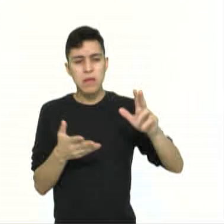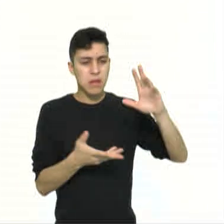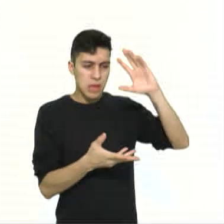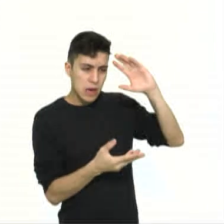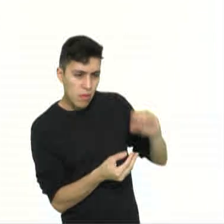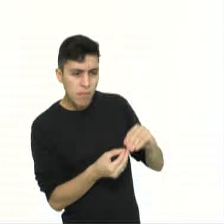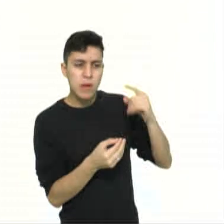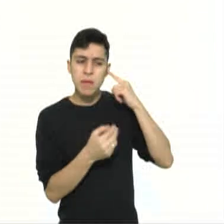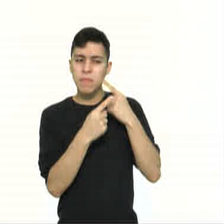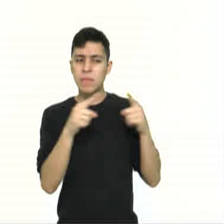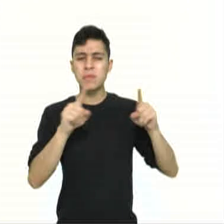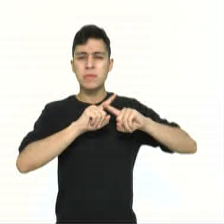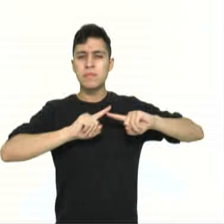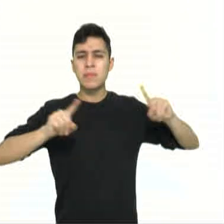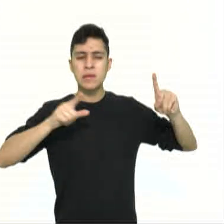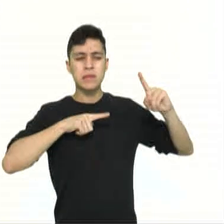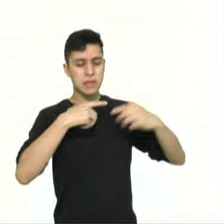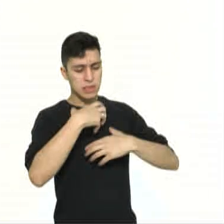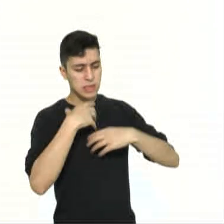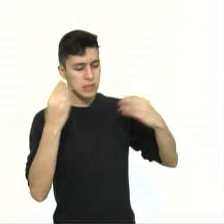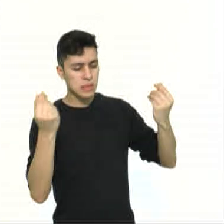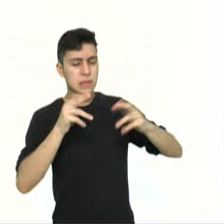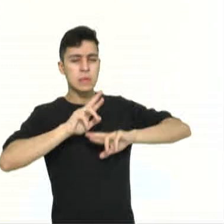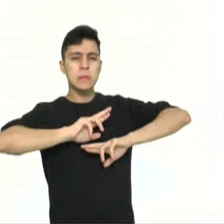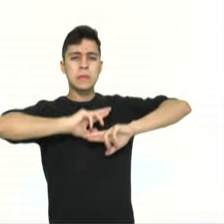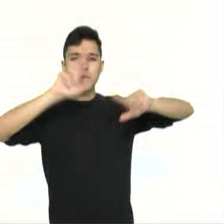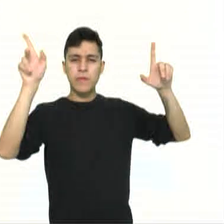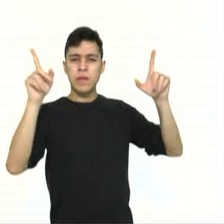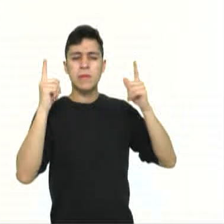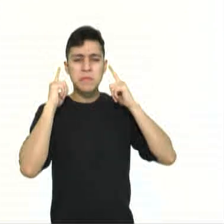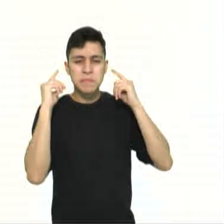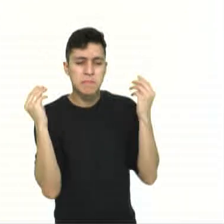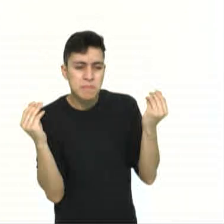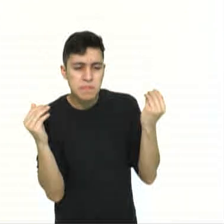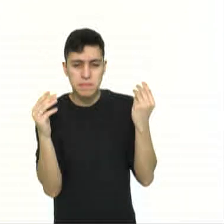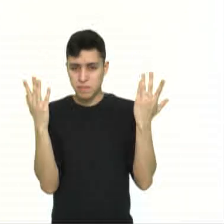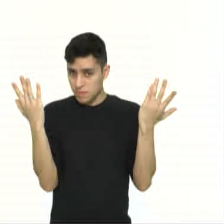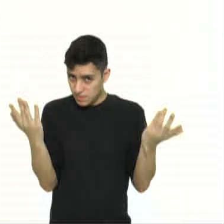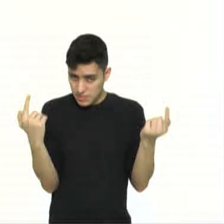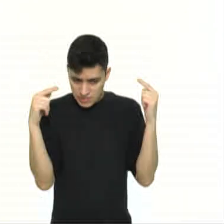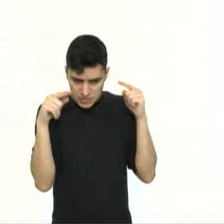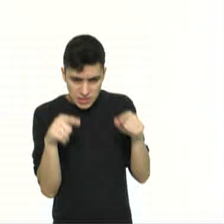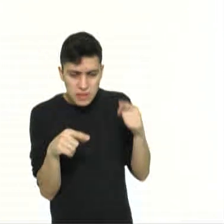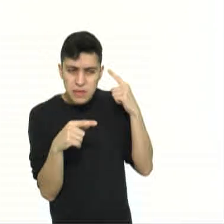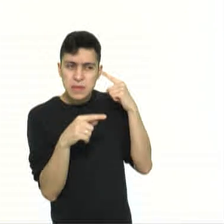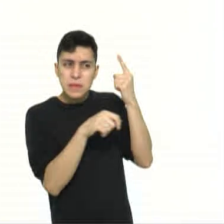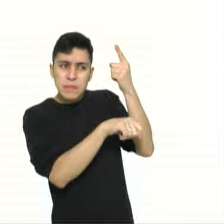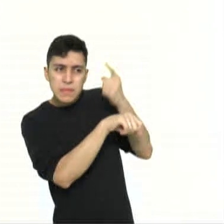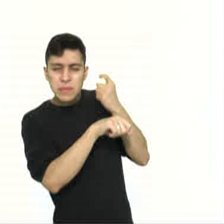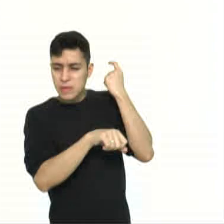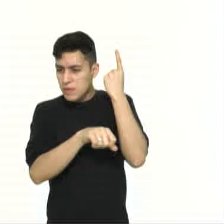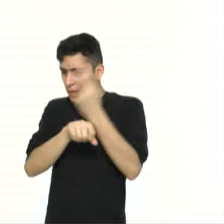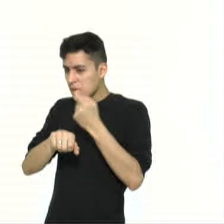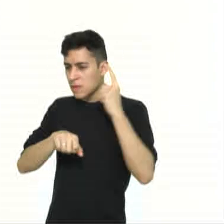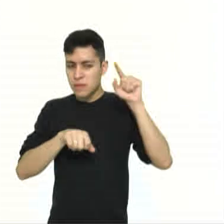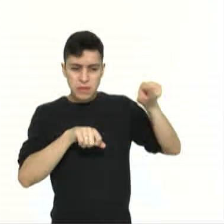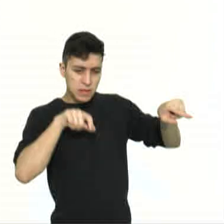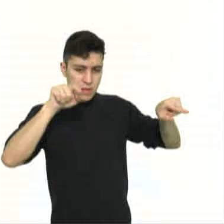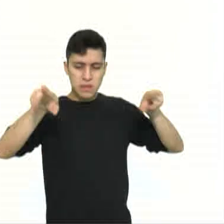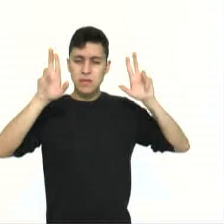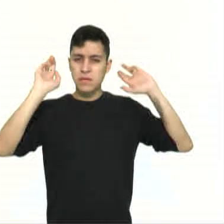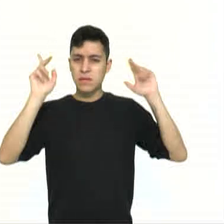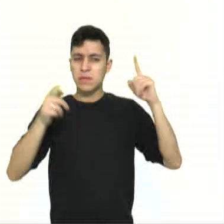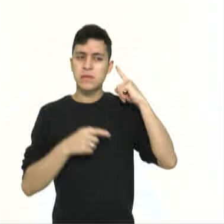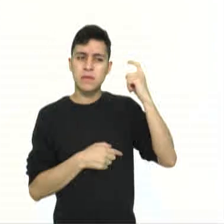compreender a música, porém ter uma sensação diferente aos ouvidos. O que nos permite diferenciar dois sons é